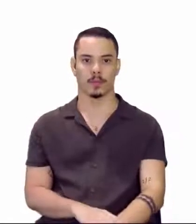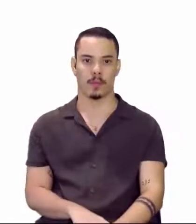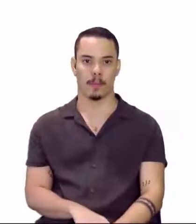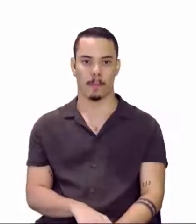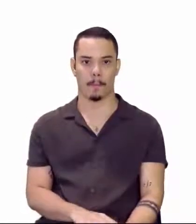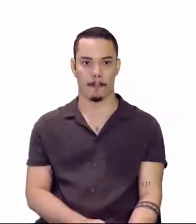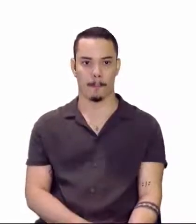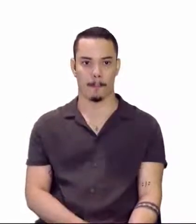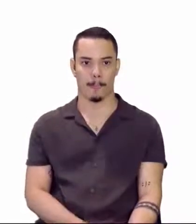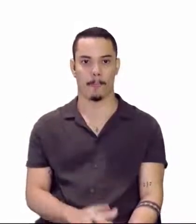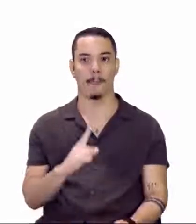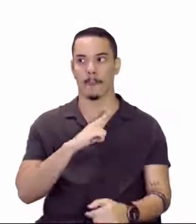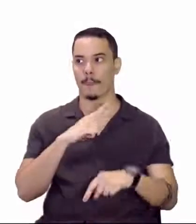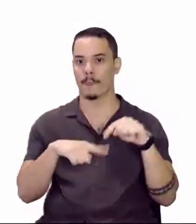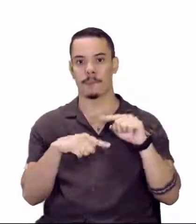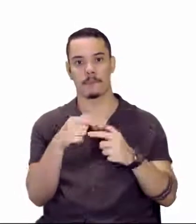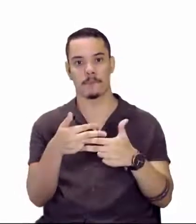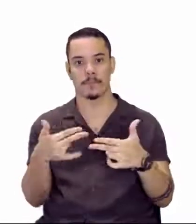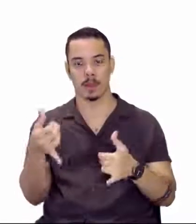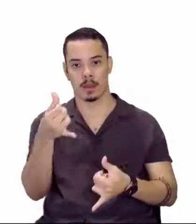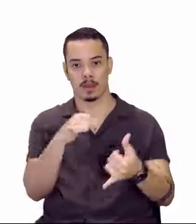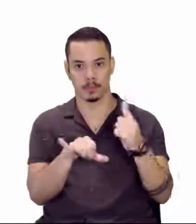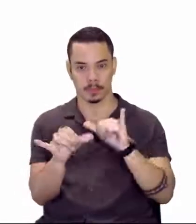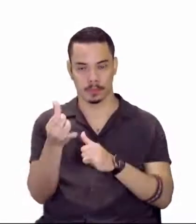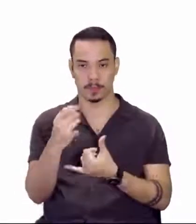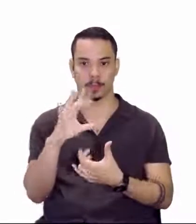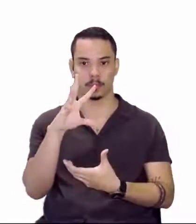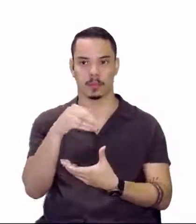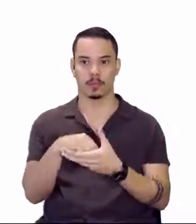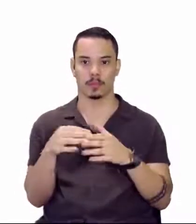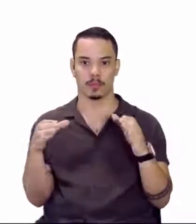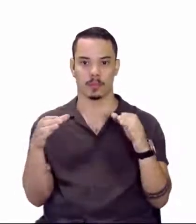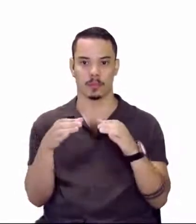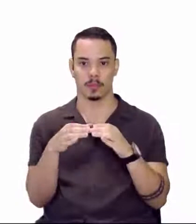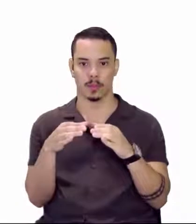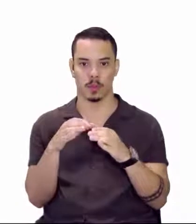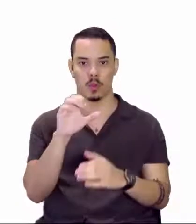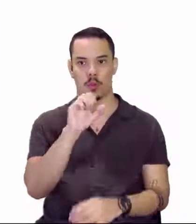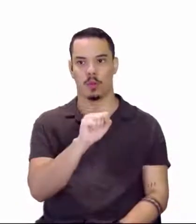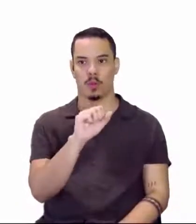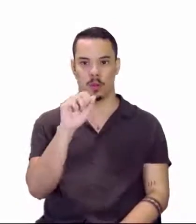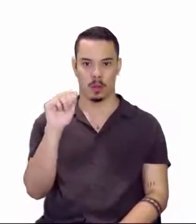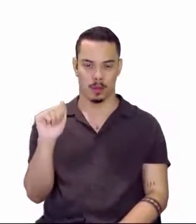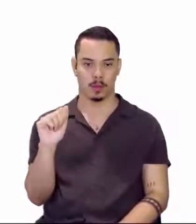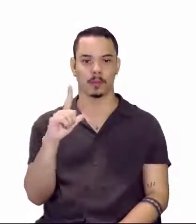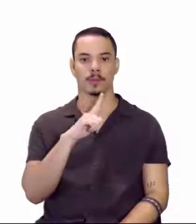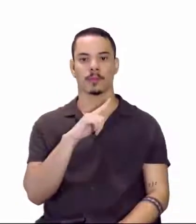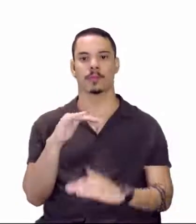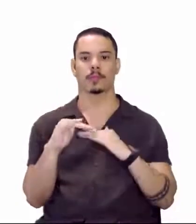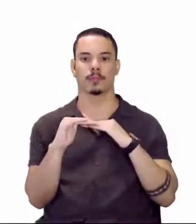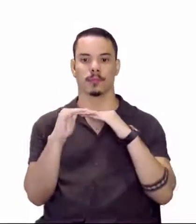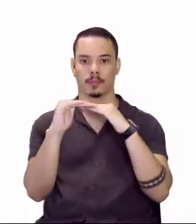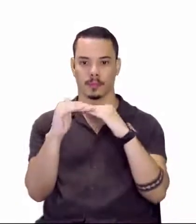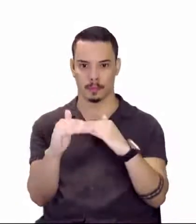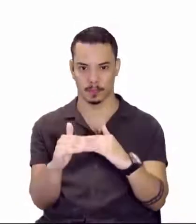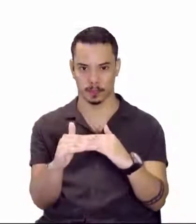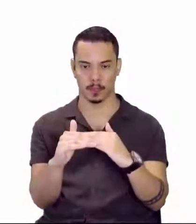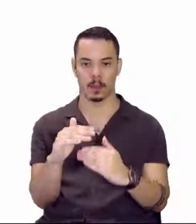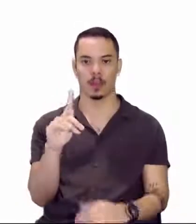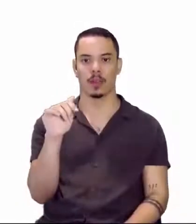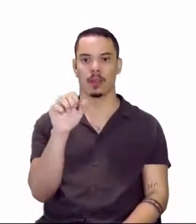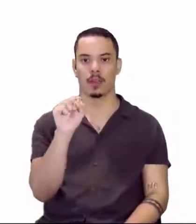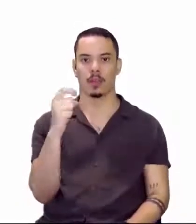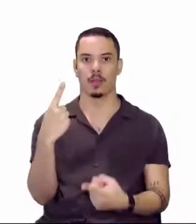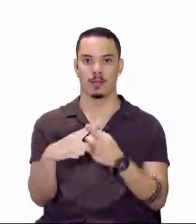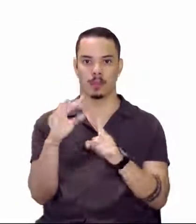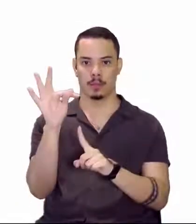são aqueles elementos químicos que estão na família 8A. Eles são estáveis, são gases porque na